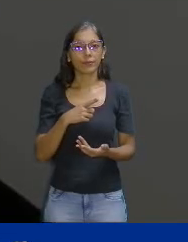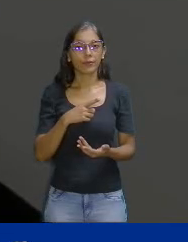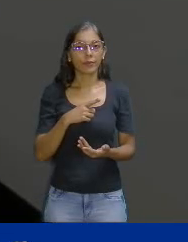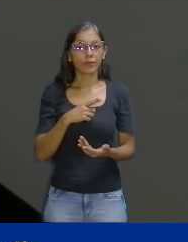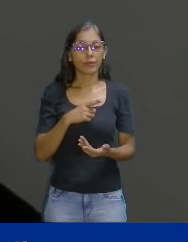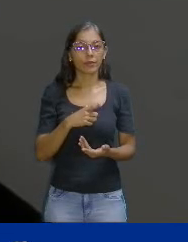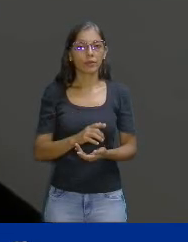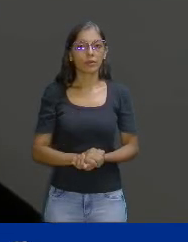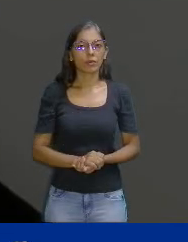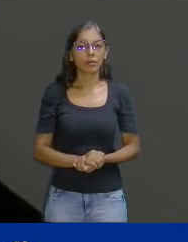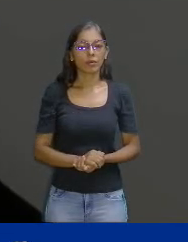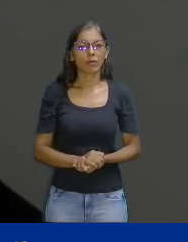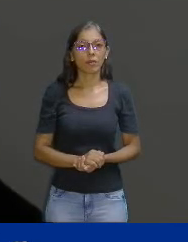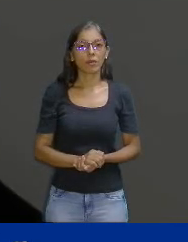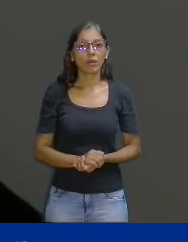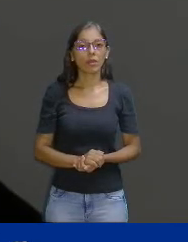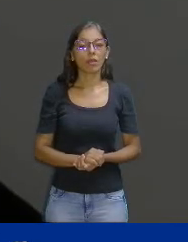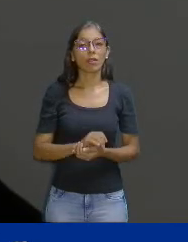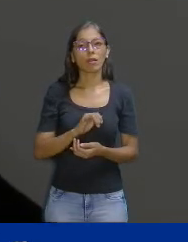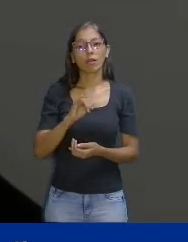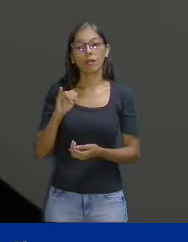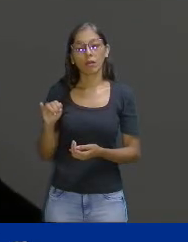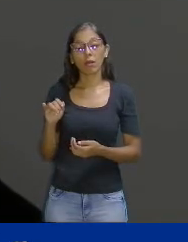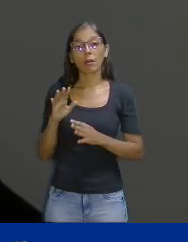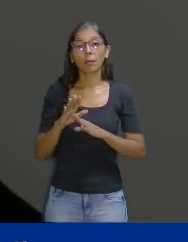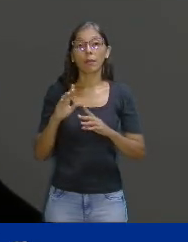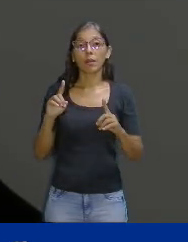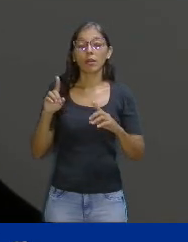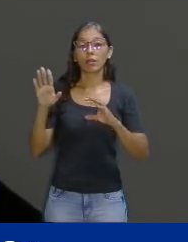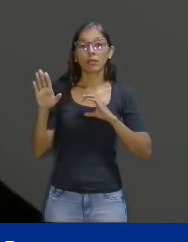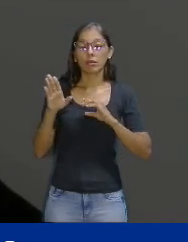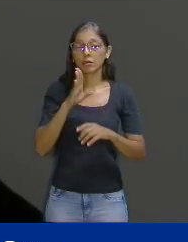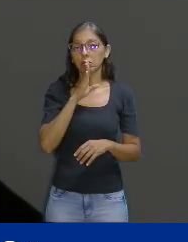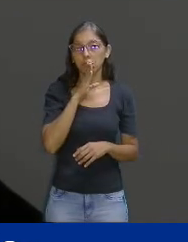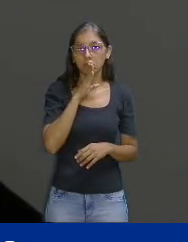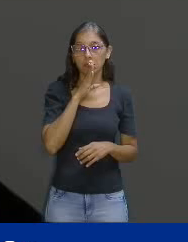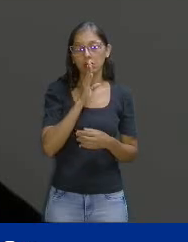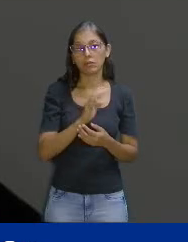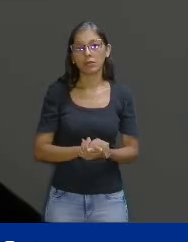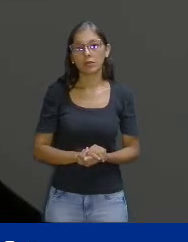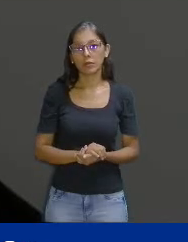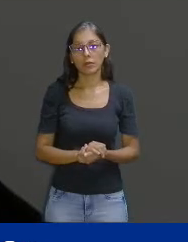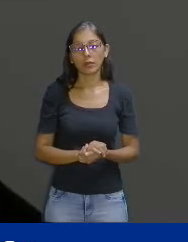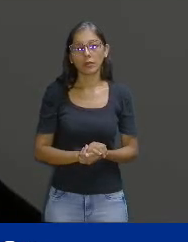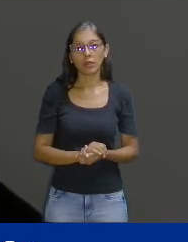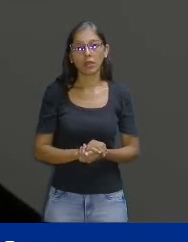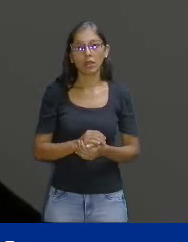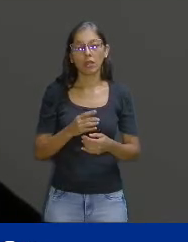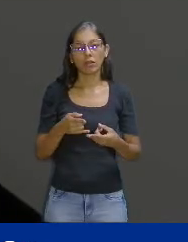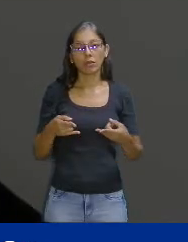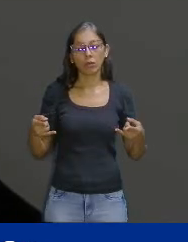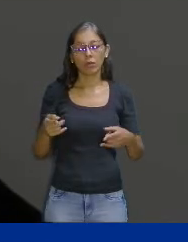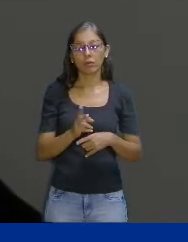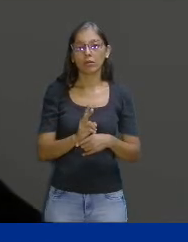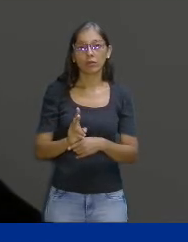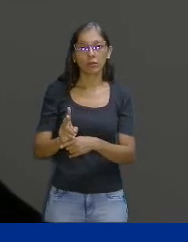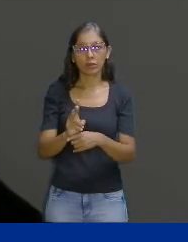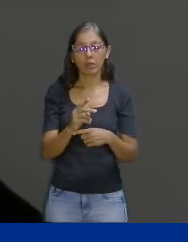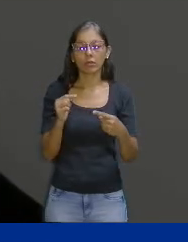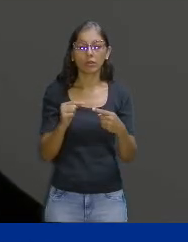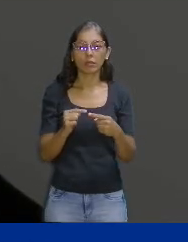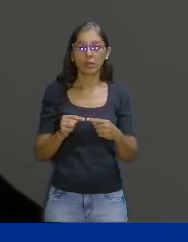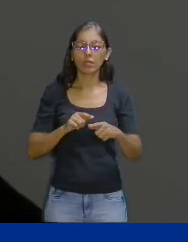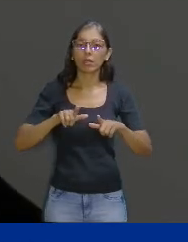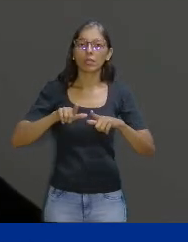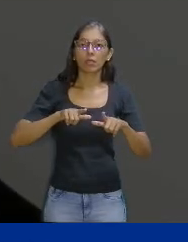intimado, não tenha se manifestado acerca desse ponto, é necessário destacar que as notas fiscais relativas ao serviço de